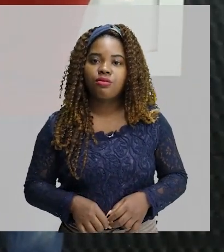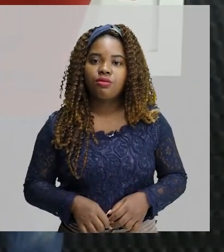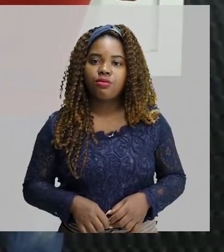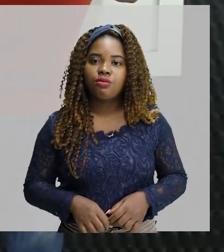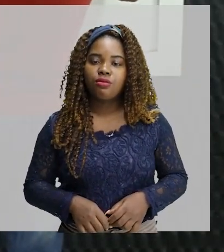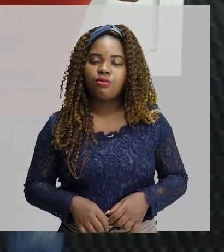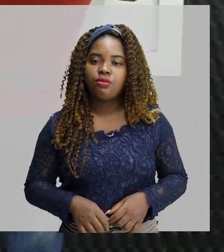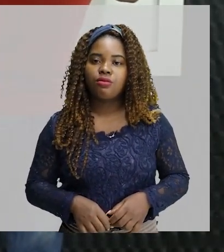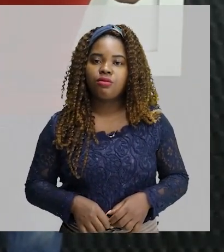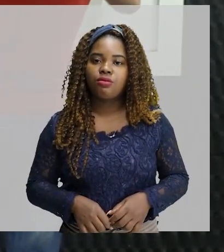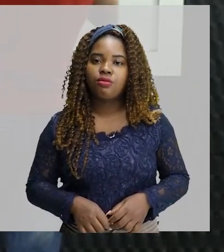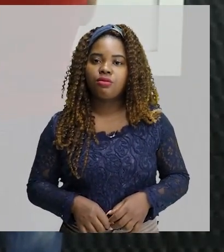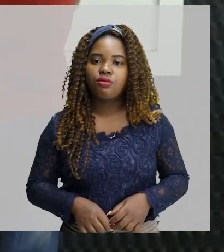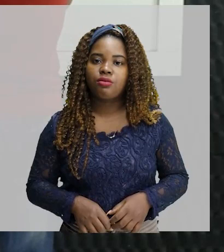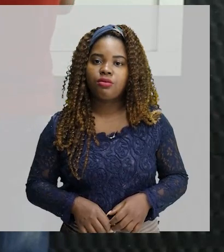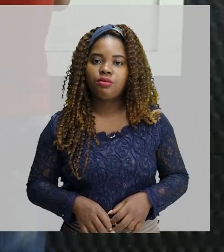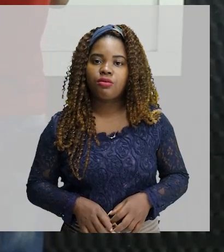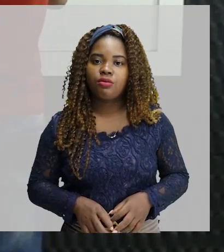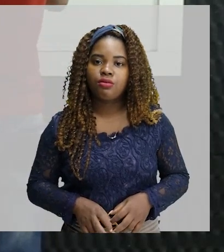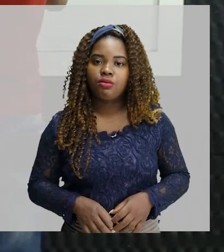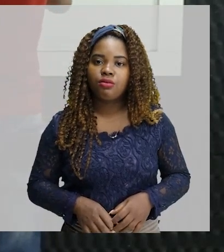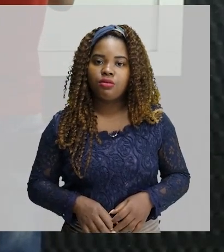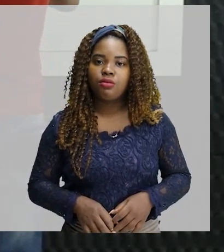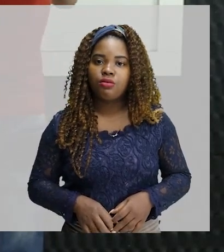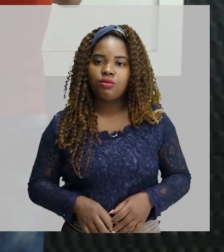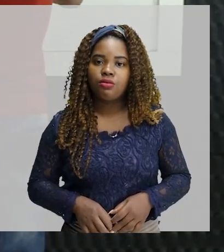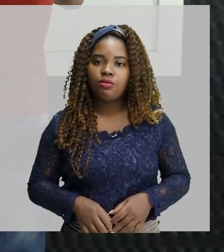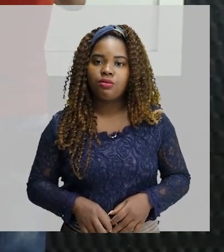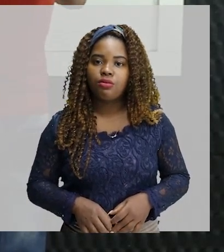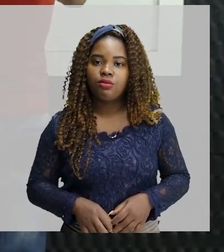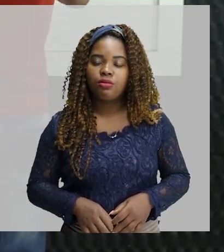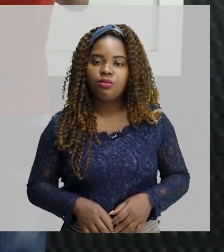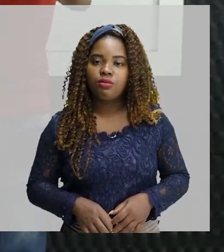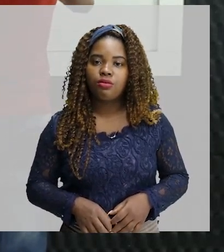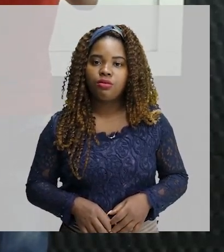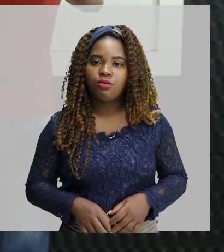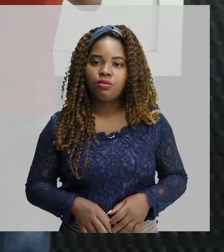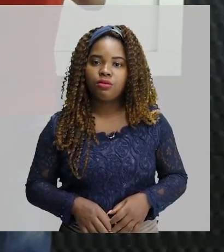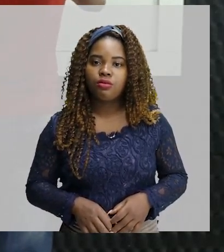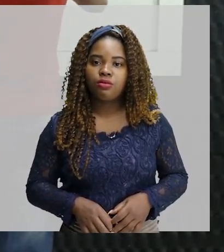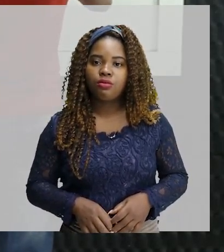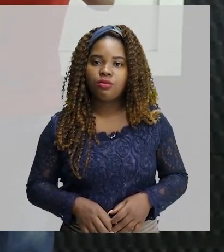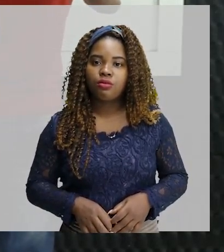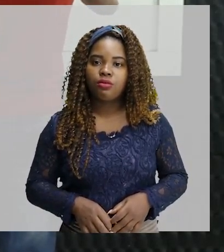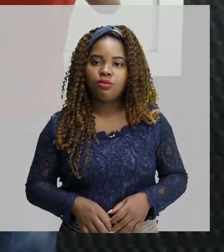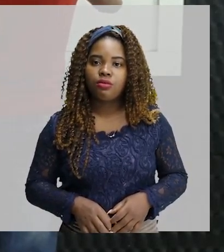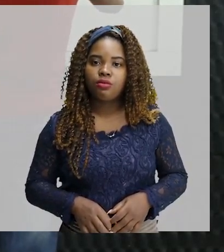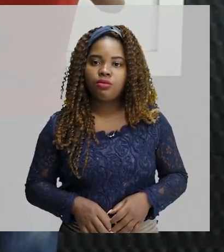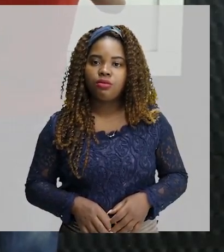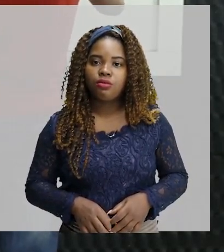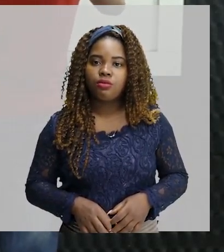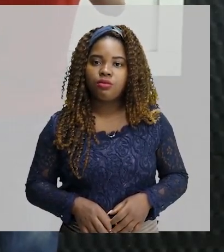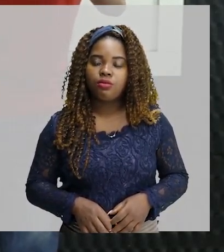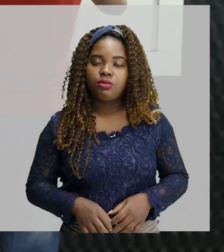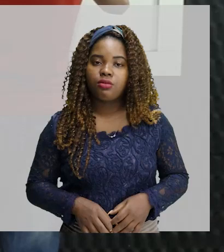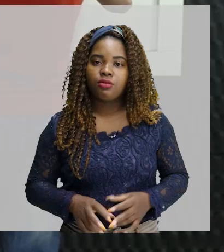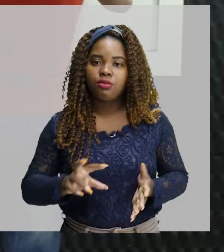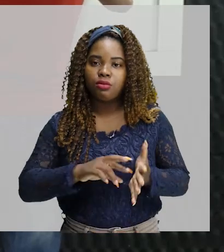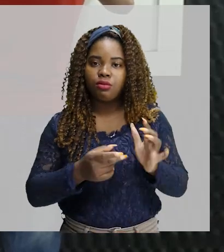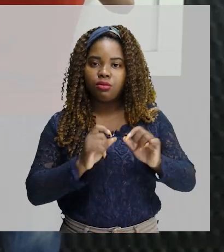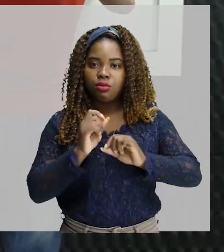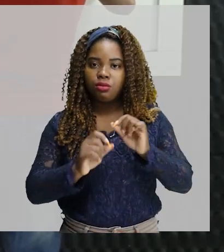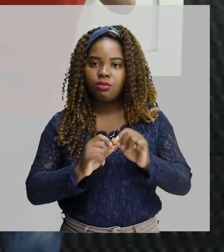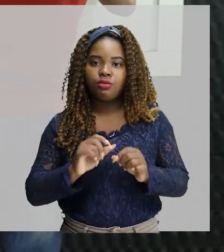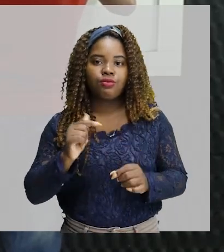responsáveis, ó, por tudo que fazemos. Ou seja, não